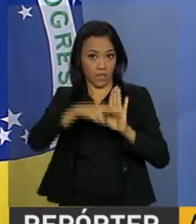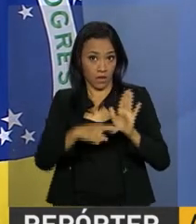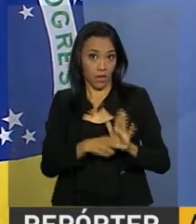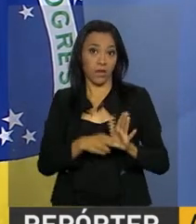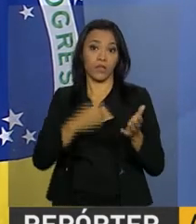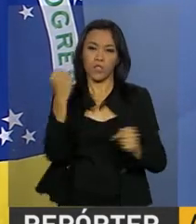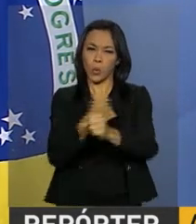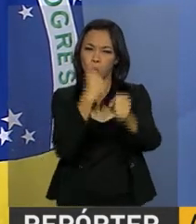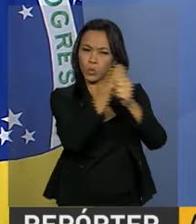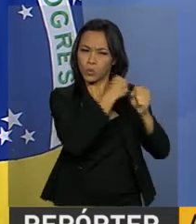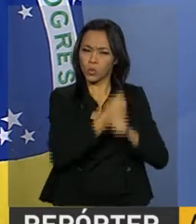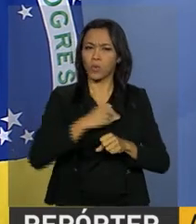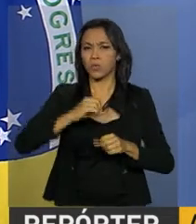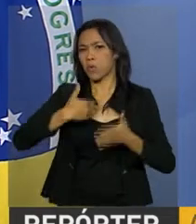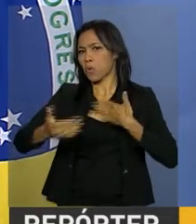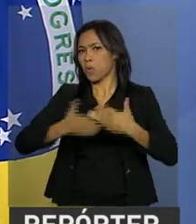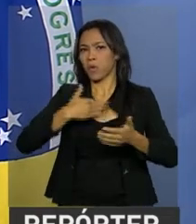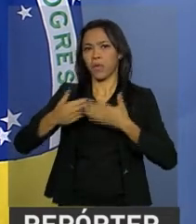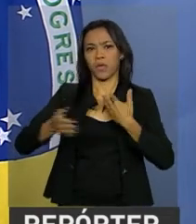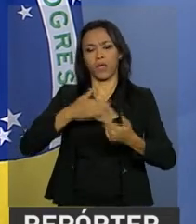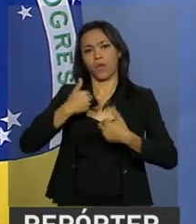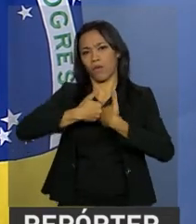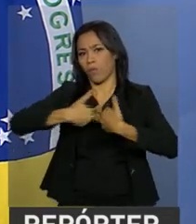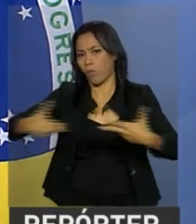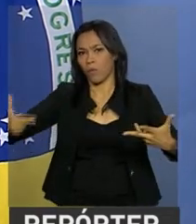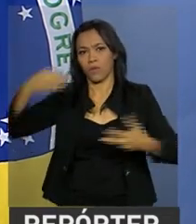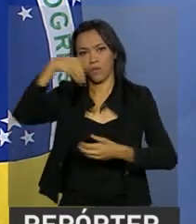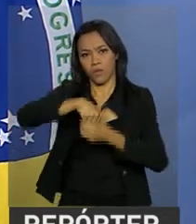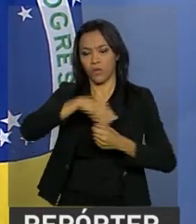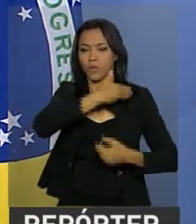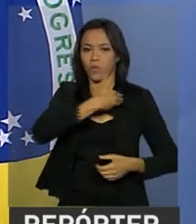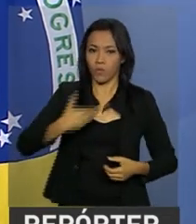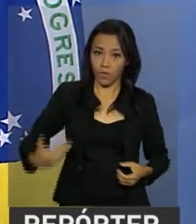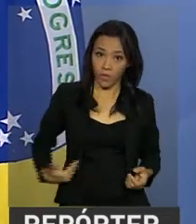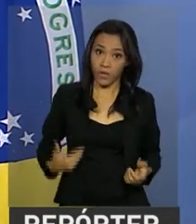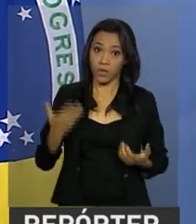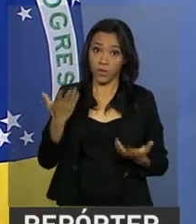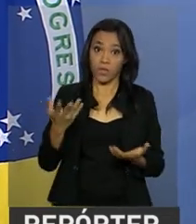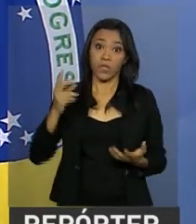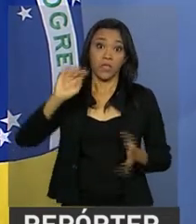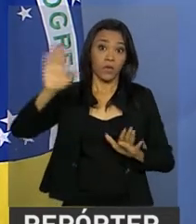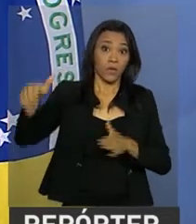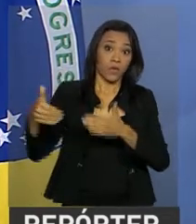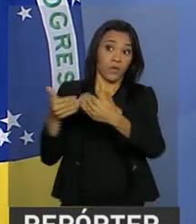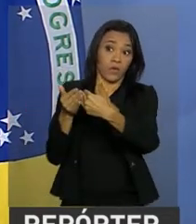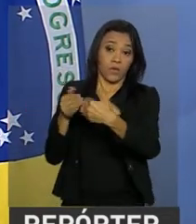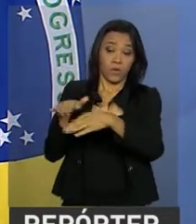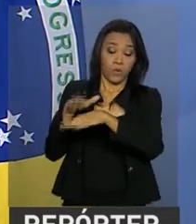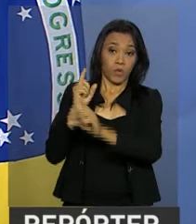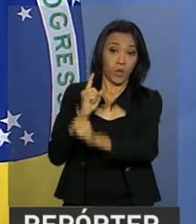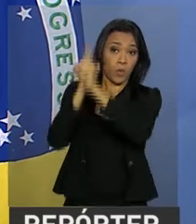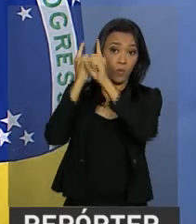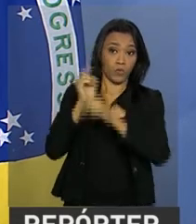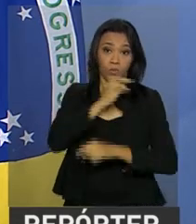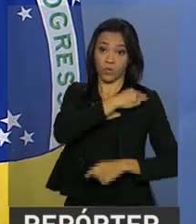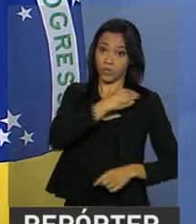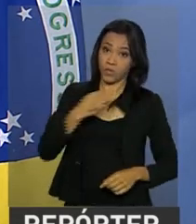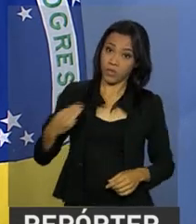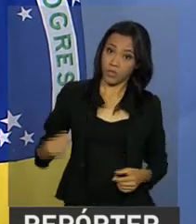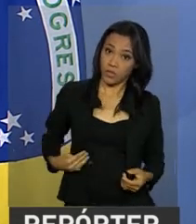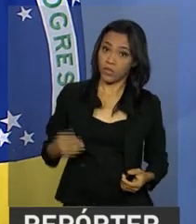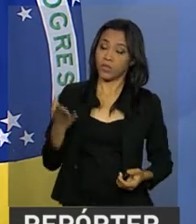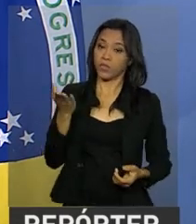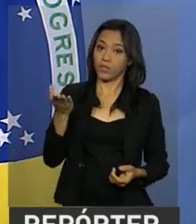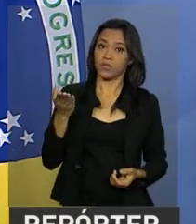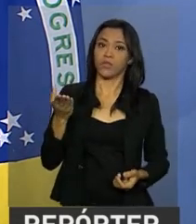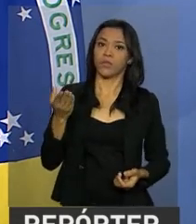de governo. Reiterou isso ao ex-ministro em seus encontros e reafirmou essa postura ao